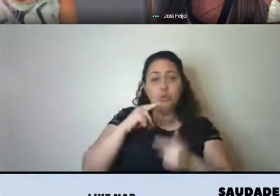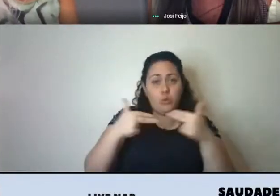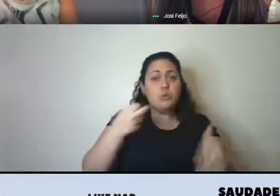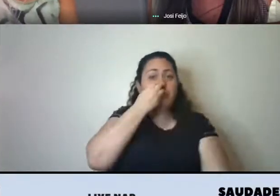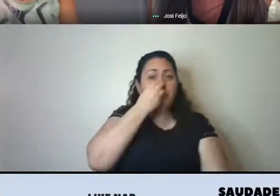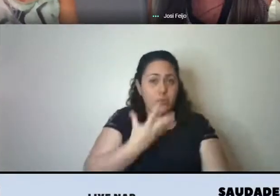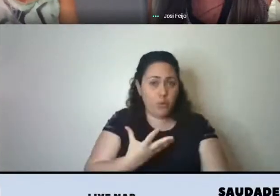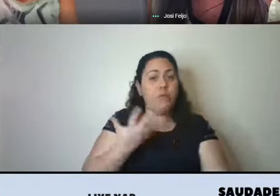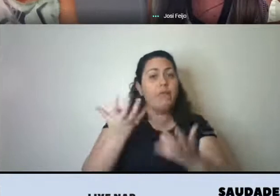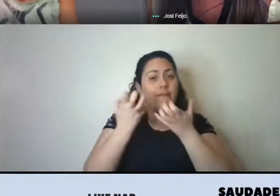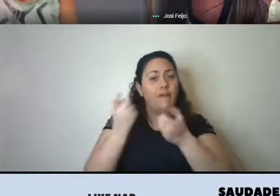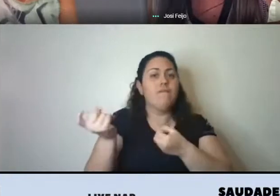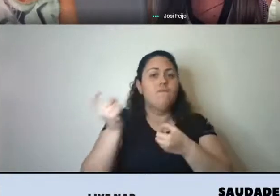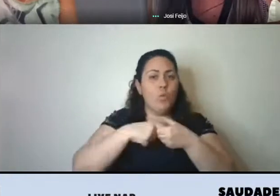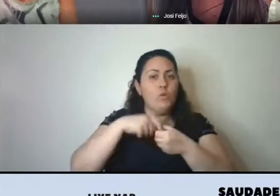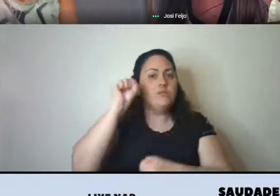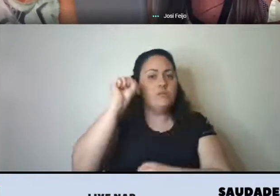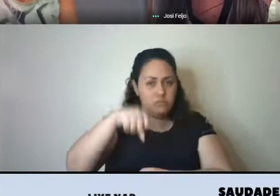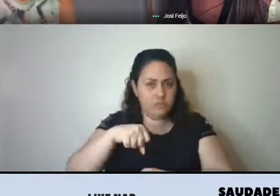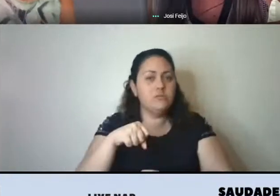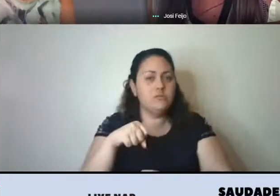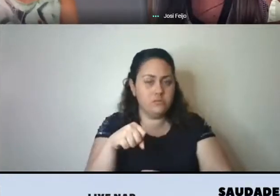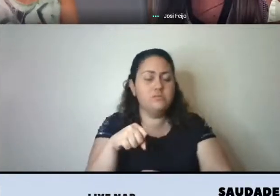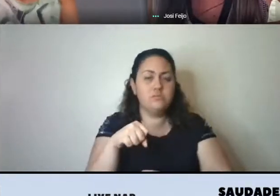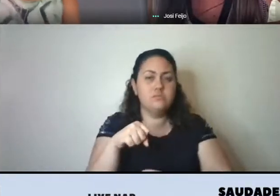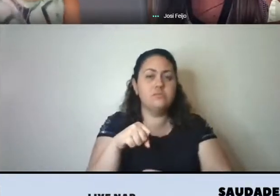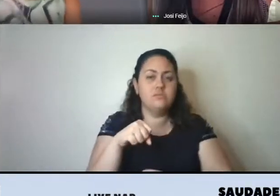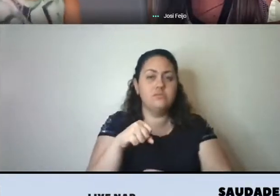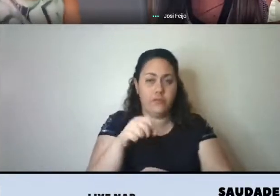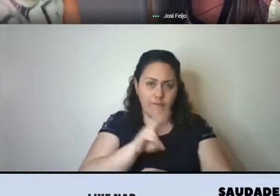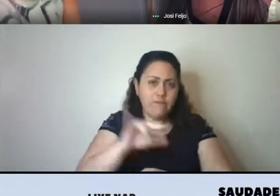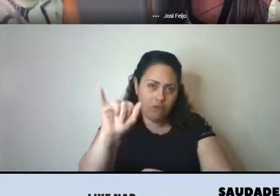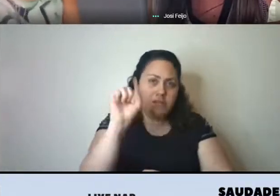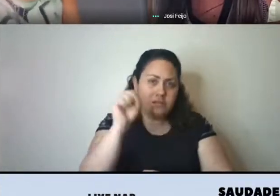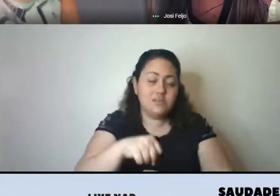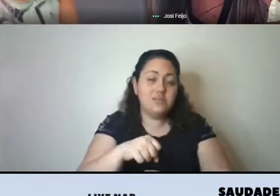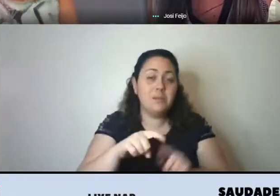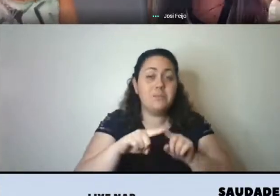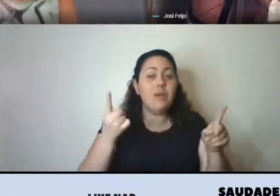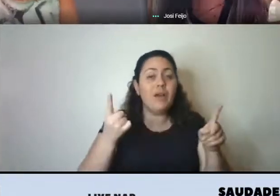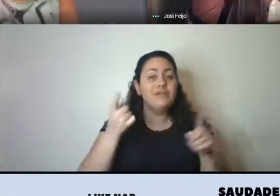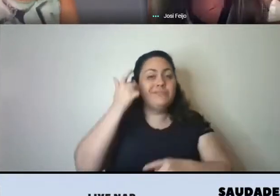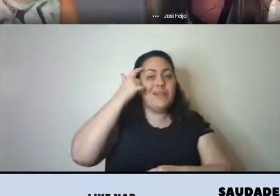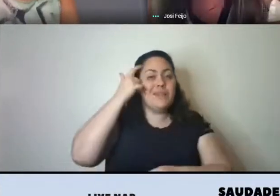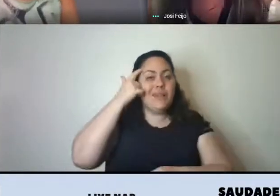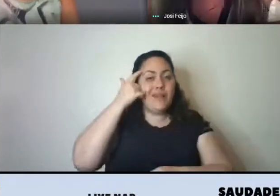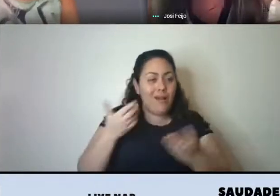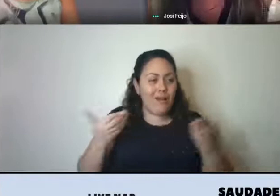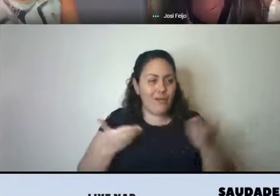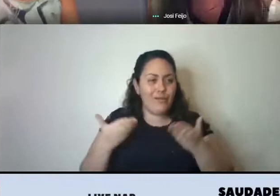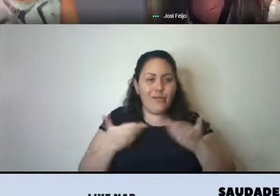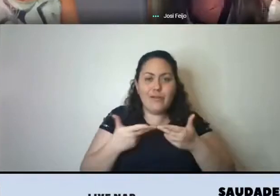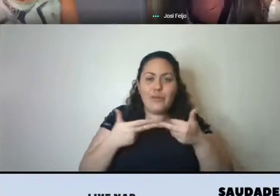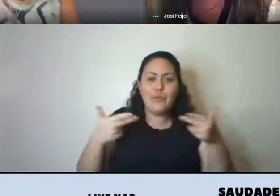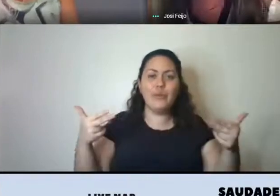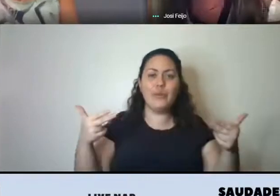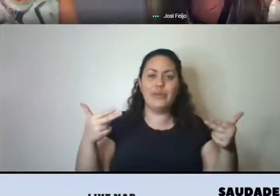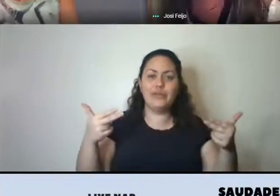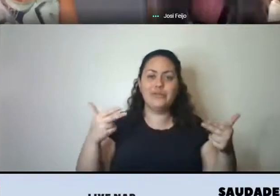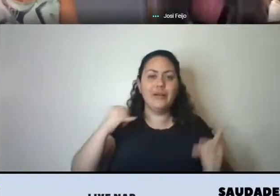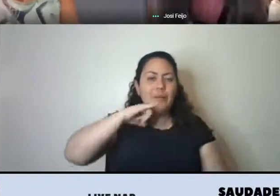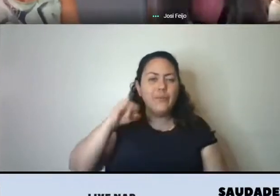que voltem e a gente, né? E vão voltar. Mas também, será que não tem coisas que a gente está